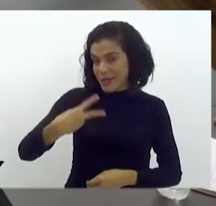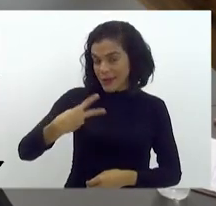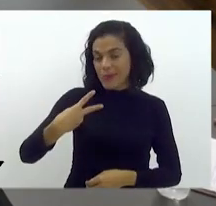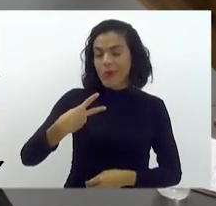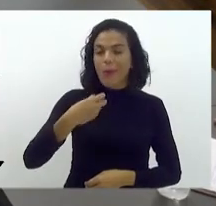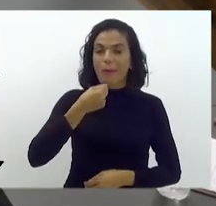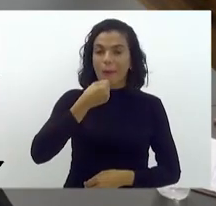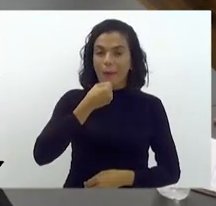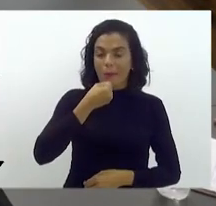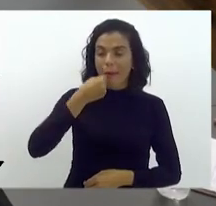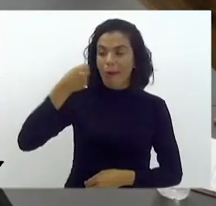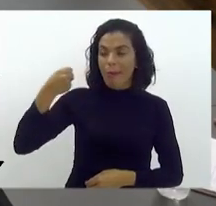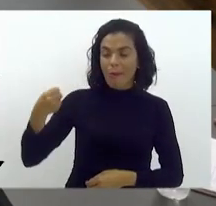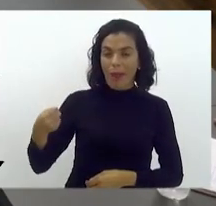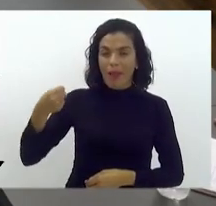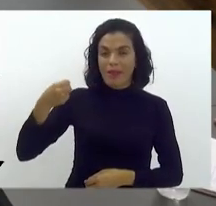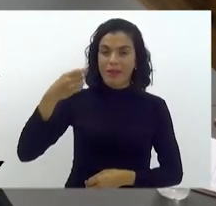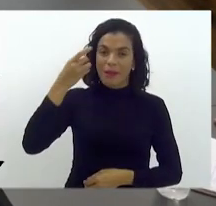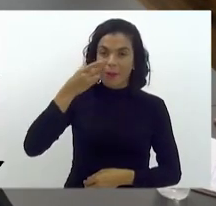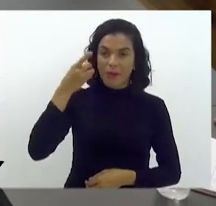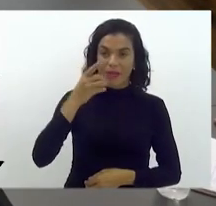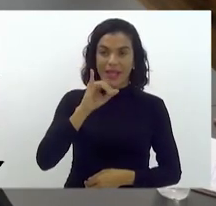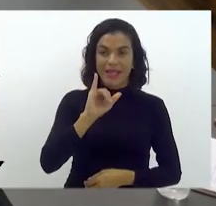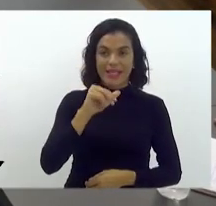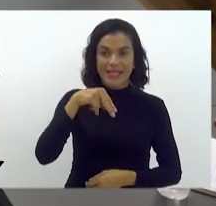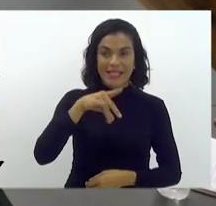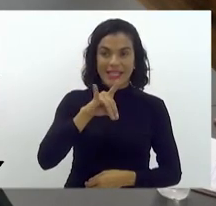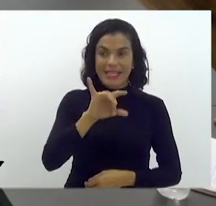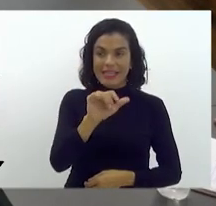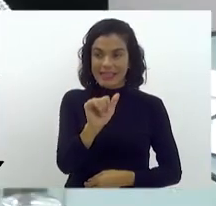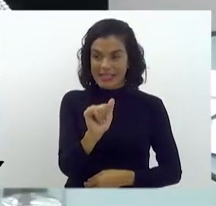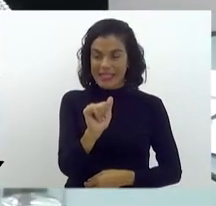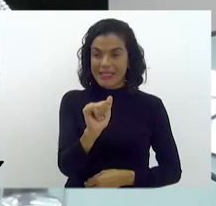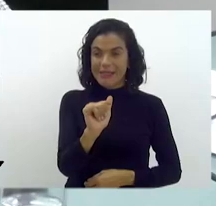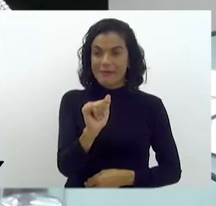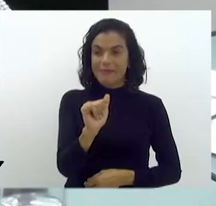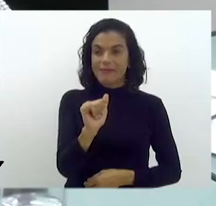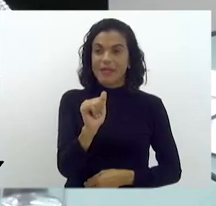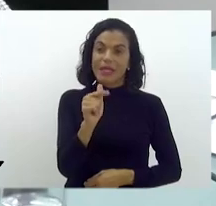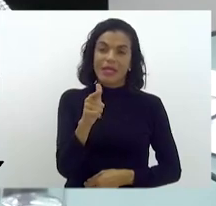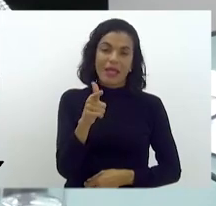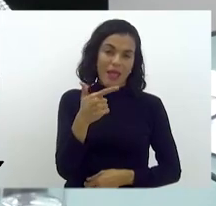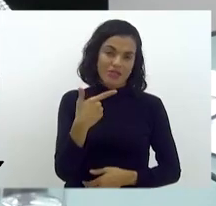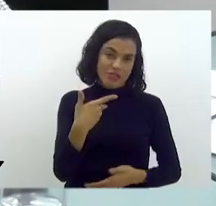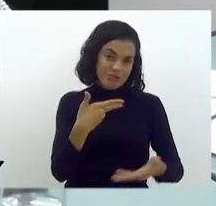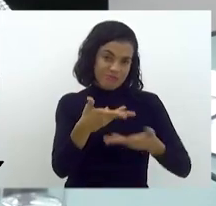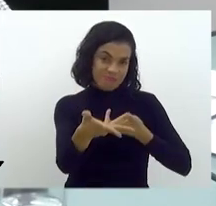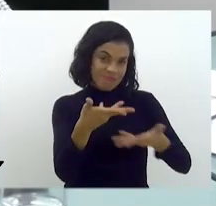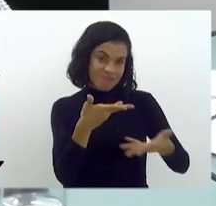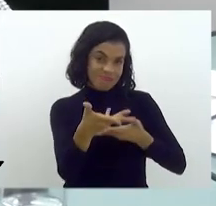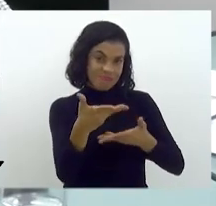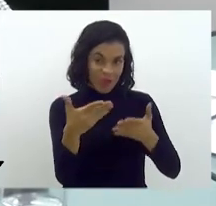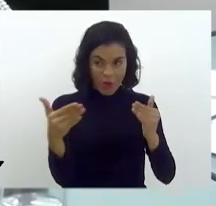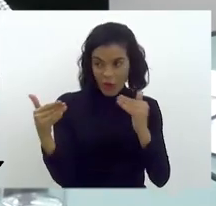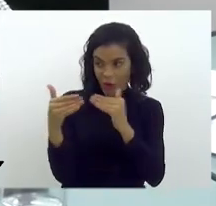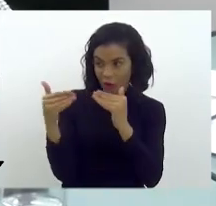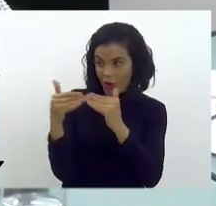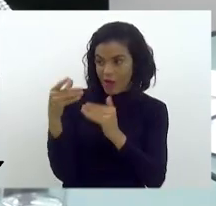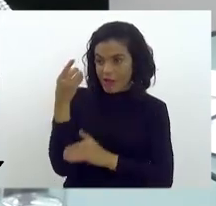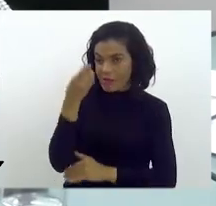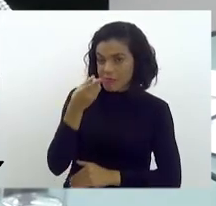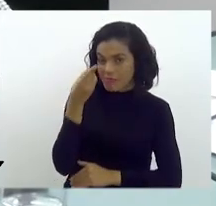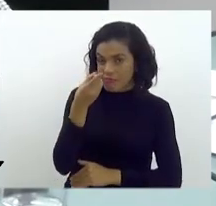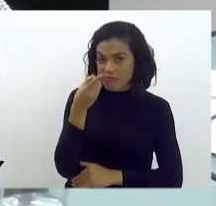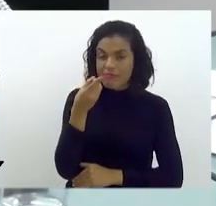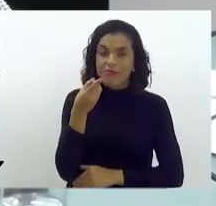deputada em armellar a nossa relatora e podemos fazer essa dinâmica Se os seus deputados concordarem a